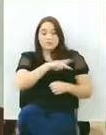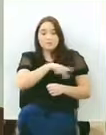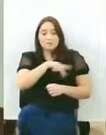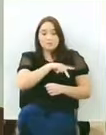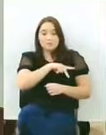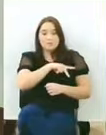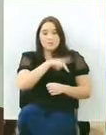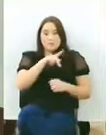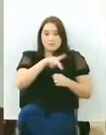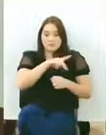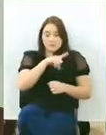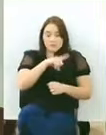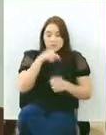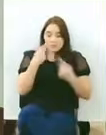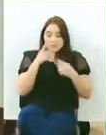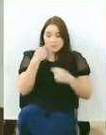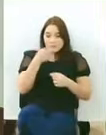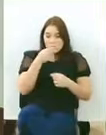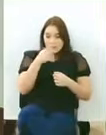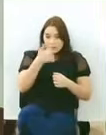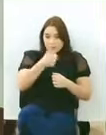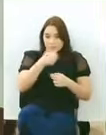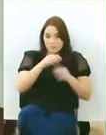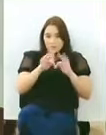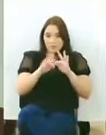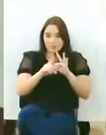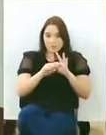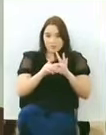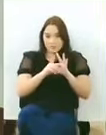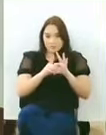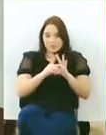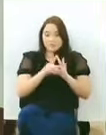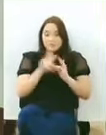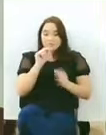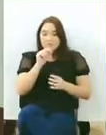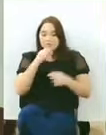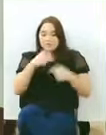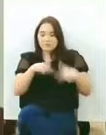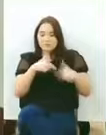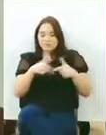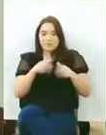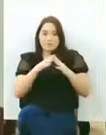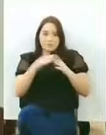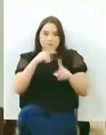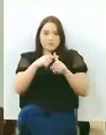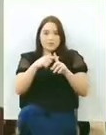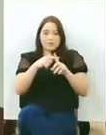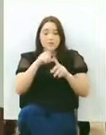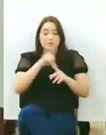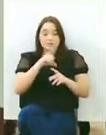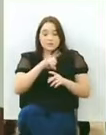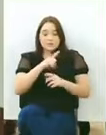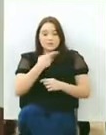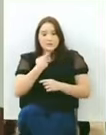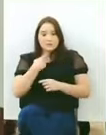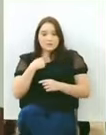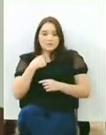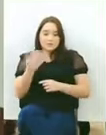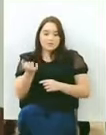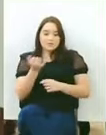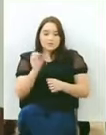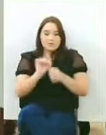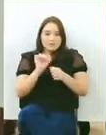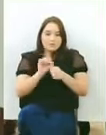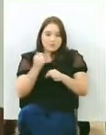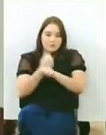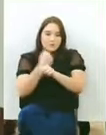Paulo deixa claro em 1 Timóteo capítulo 3, versículo 1, que quem aspira ao episcopado está desejando,